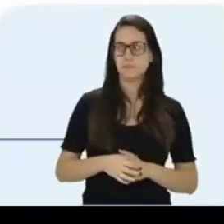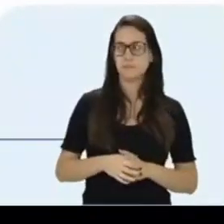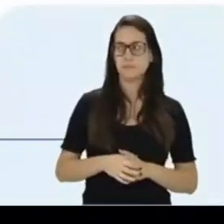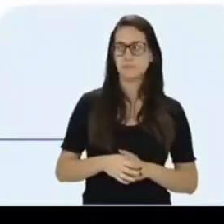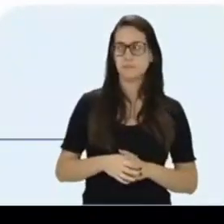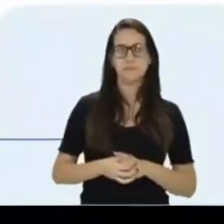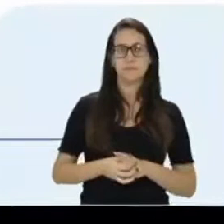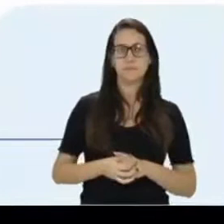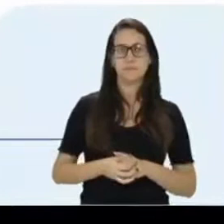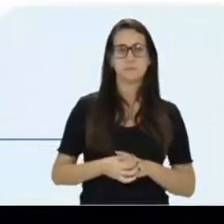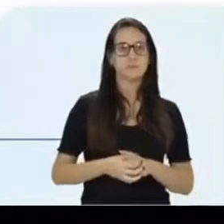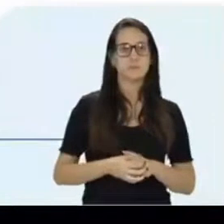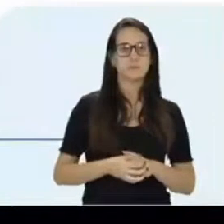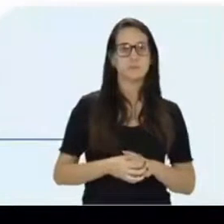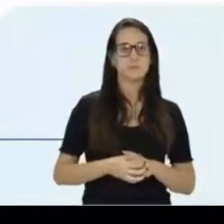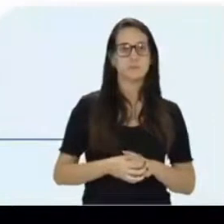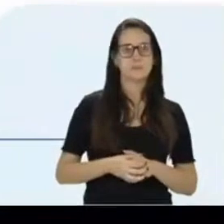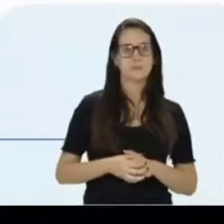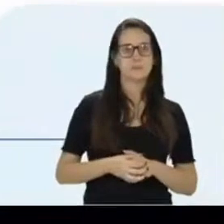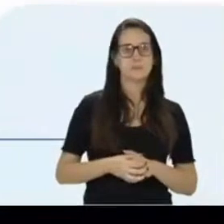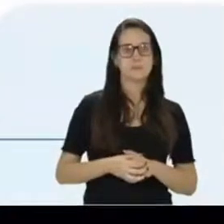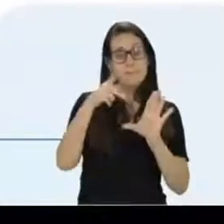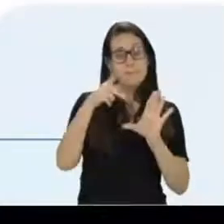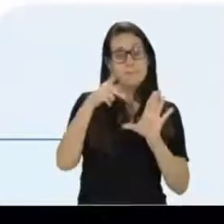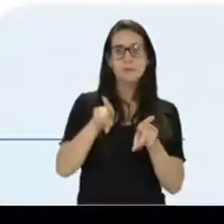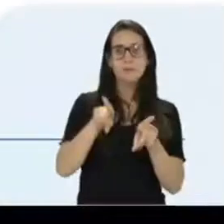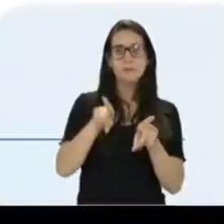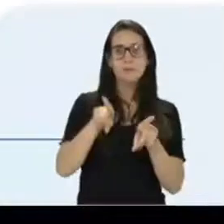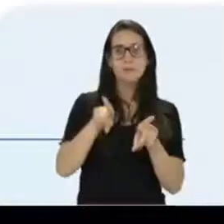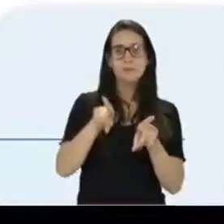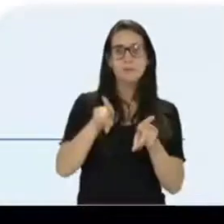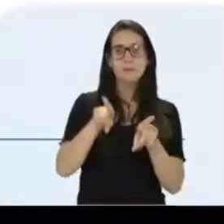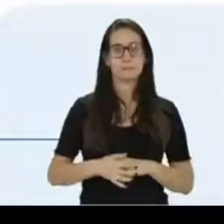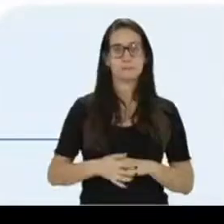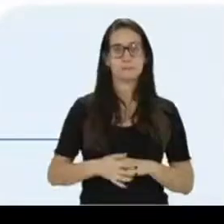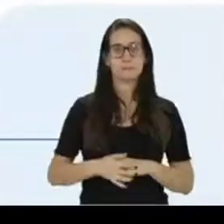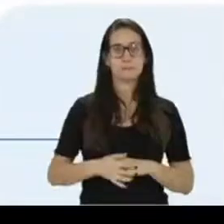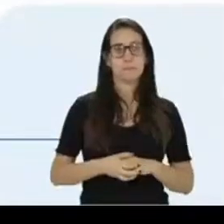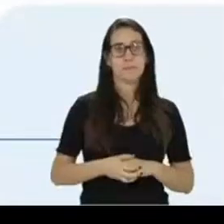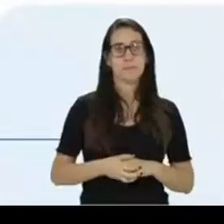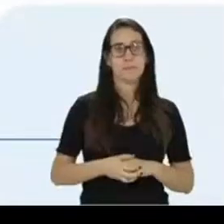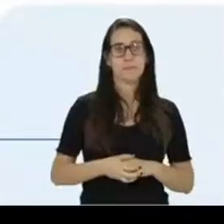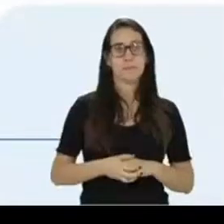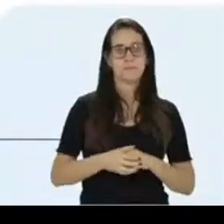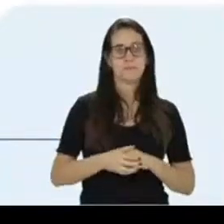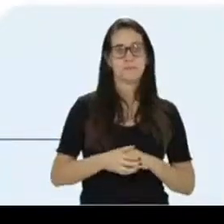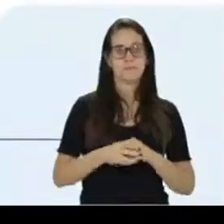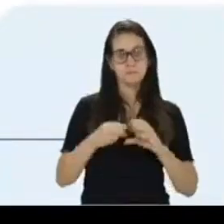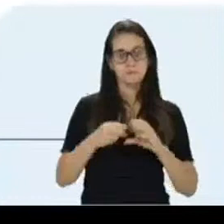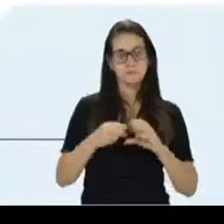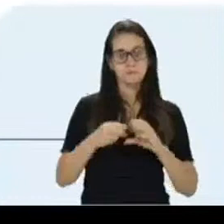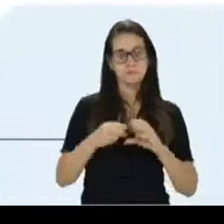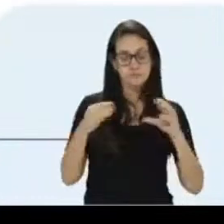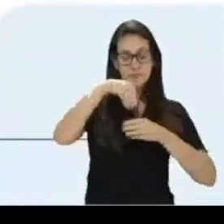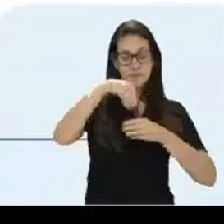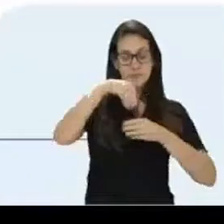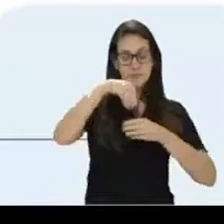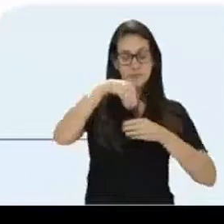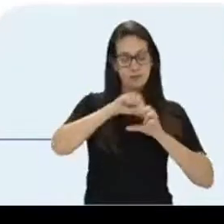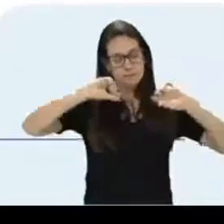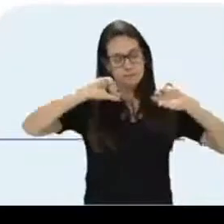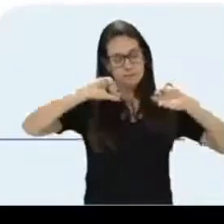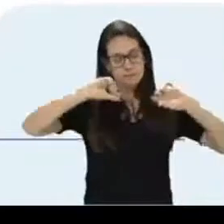a porção proteica. Então, eu tenho proteínas que são integrais de membrana, então são proteínas que